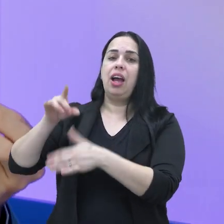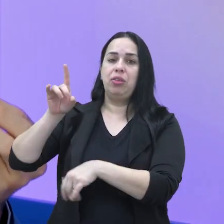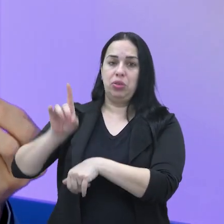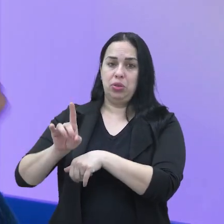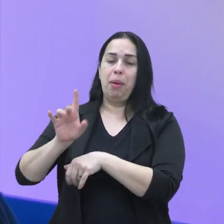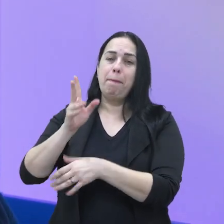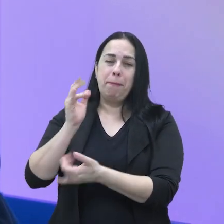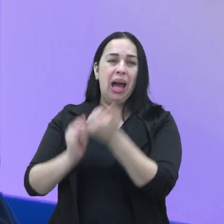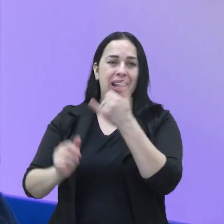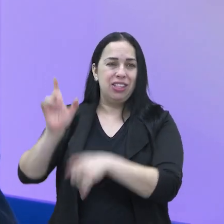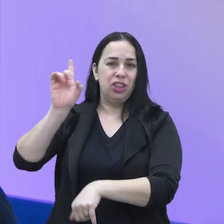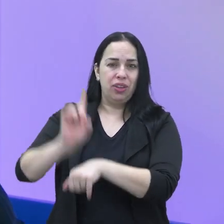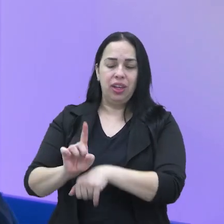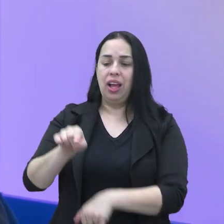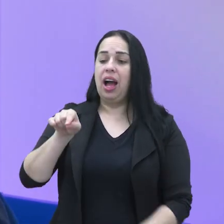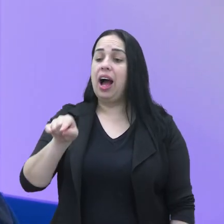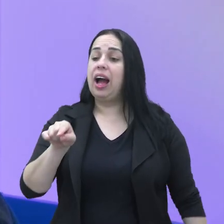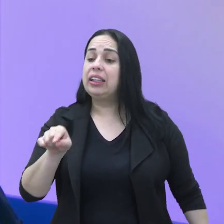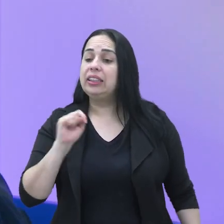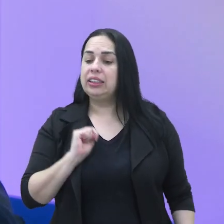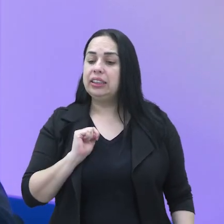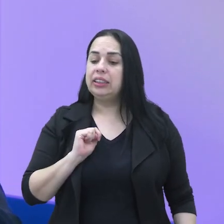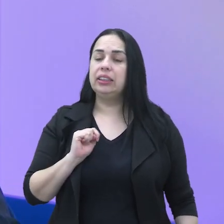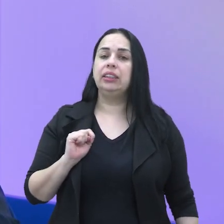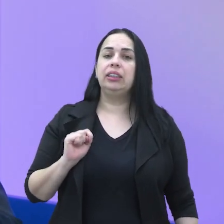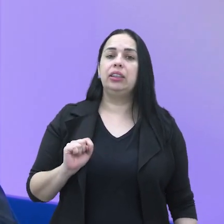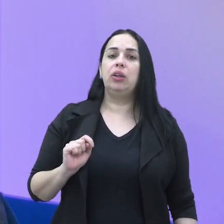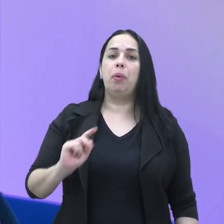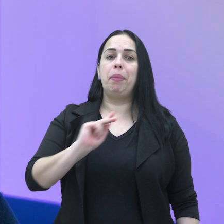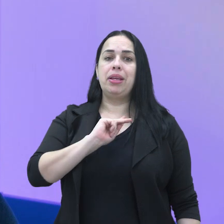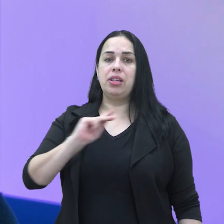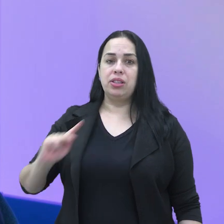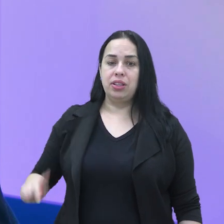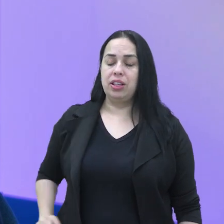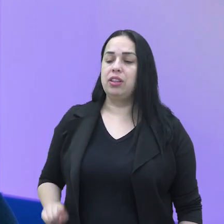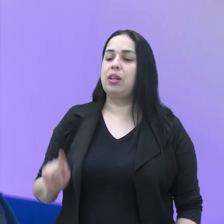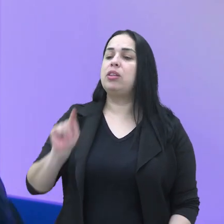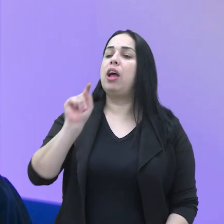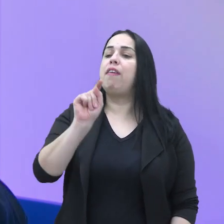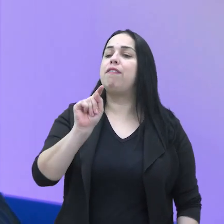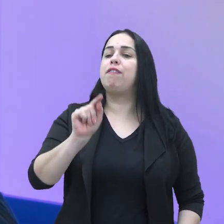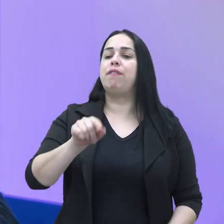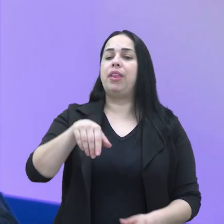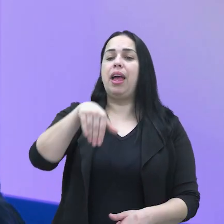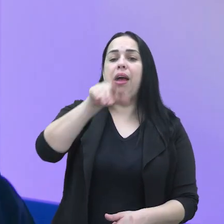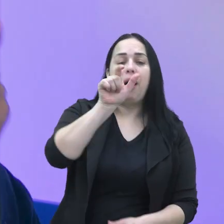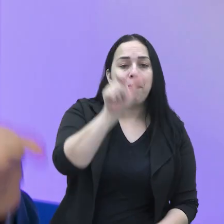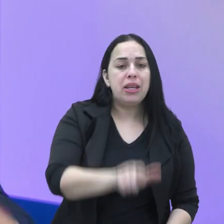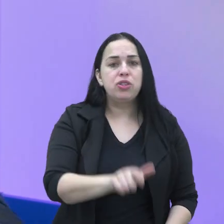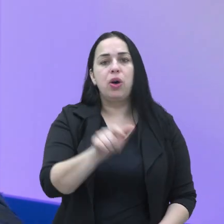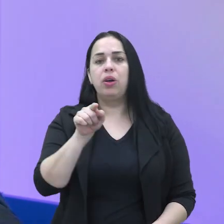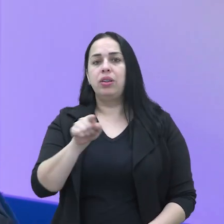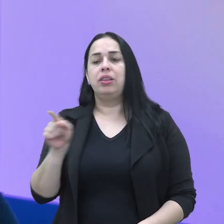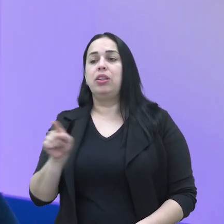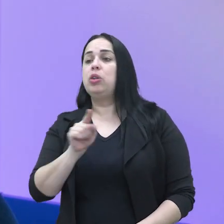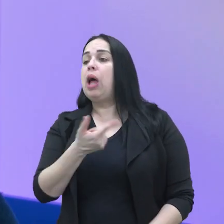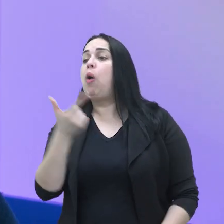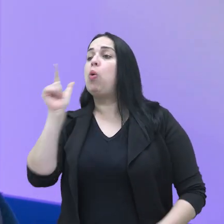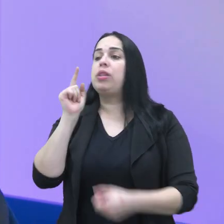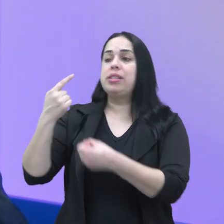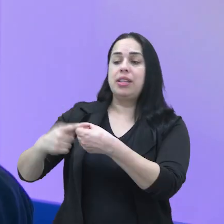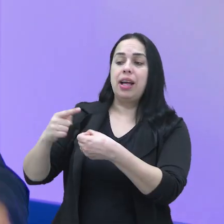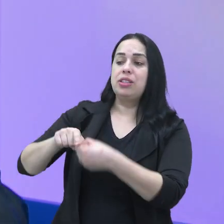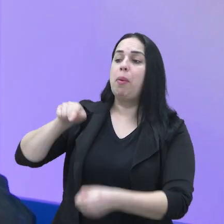determinado partido e fala, olha, nesse estado aqui da federação, o presidente estadual é o fulano, naquela